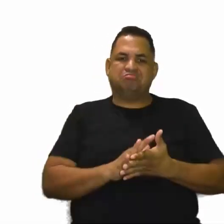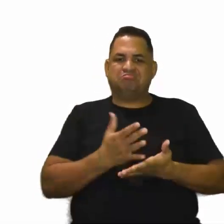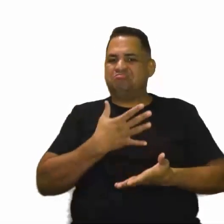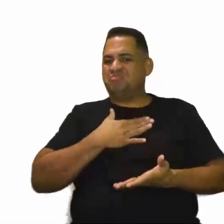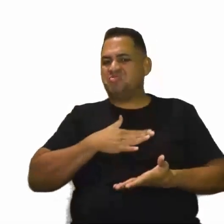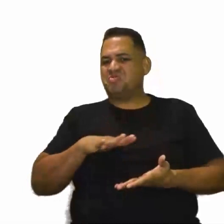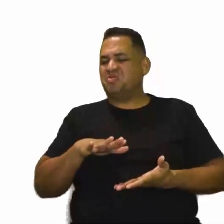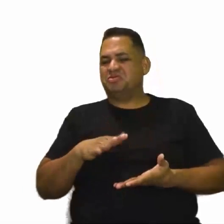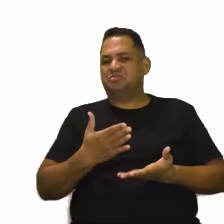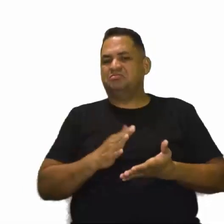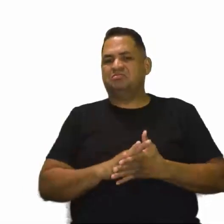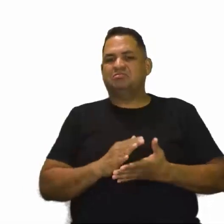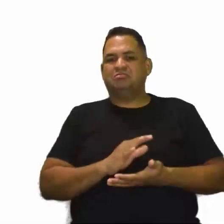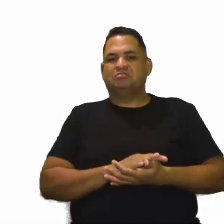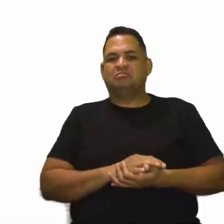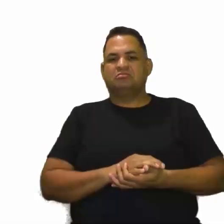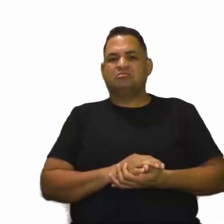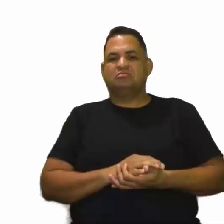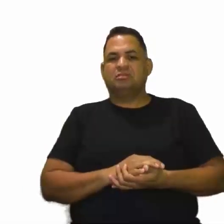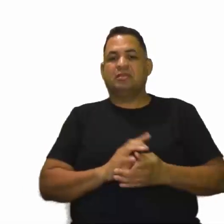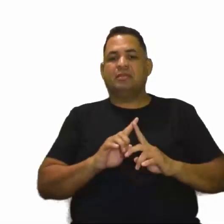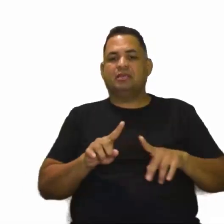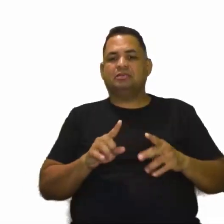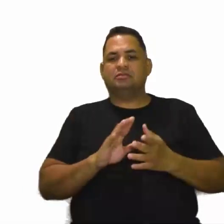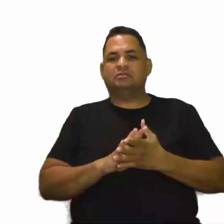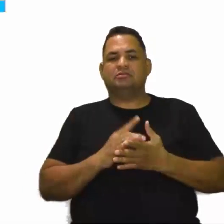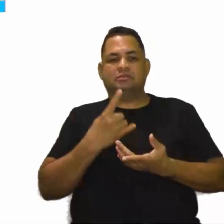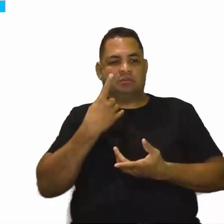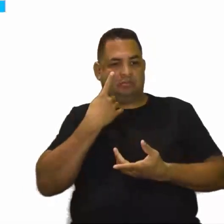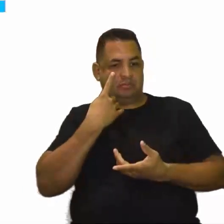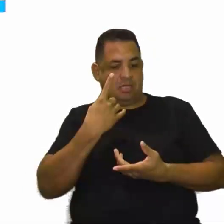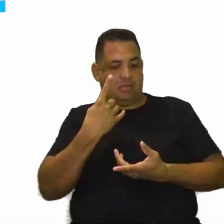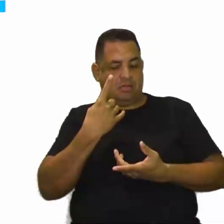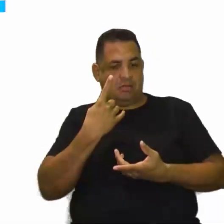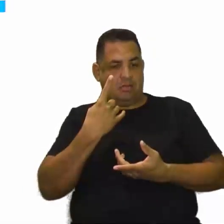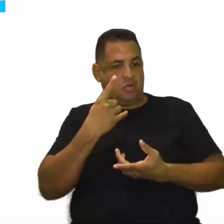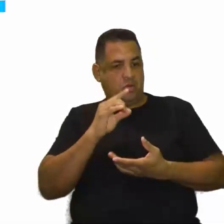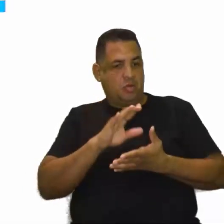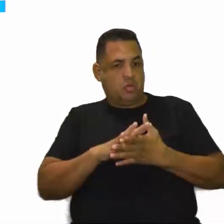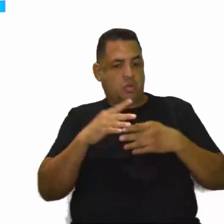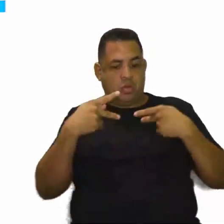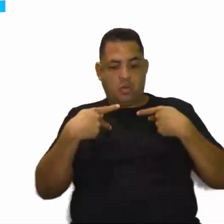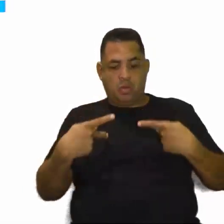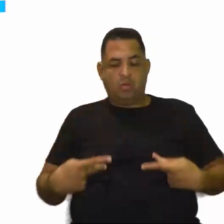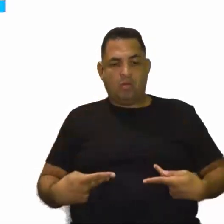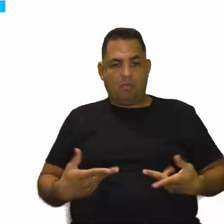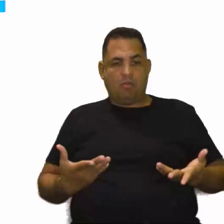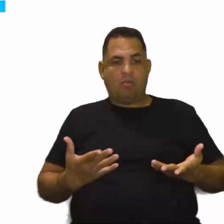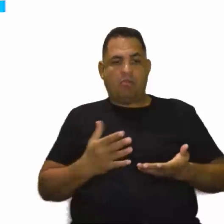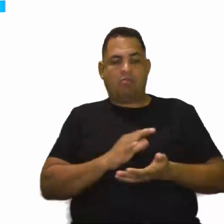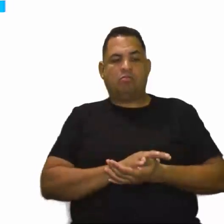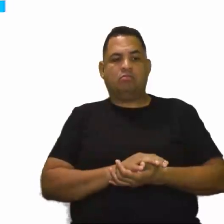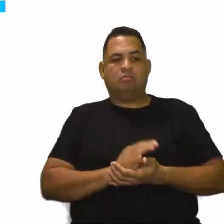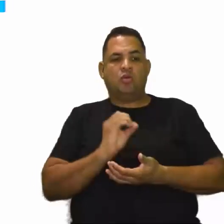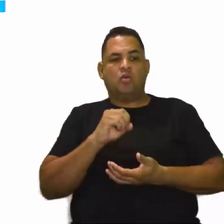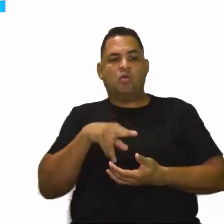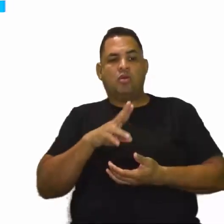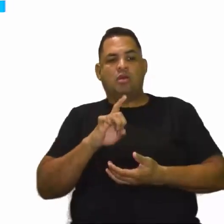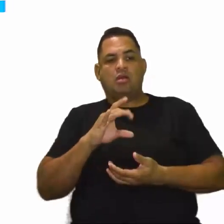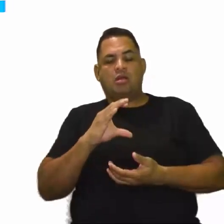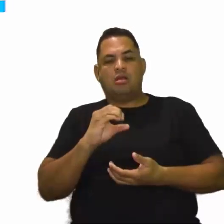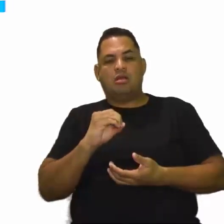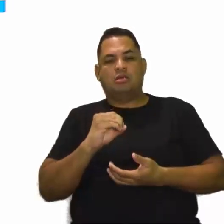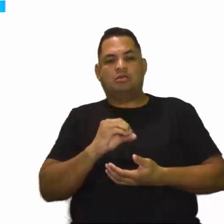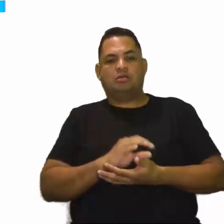peso corporal. No entanto, do ponto de vista orgânico, e aí vocês vão focar nessa palavra aqui,